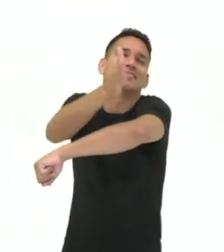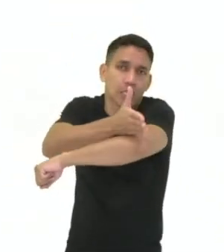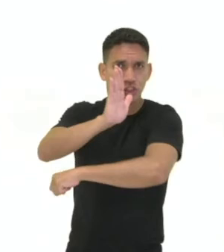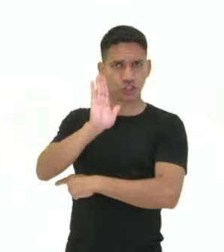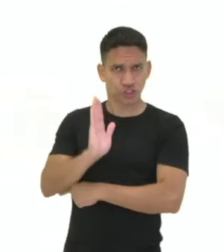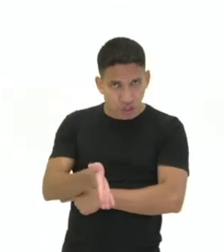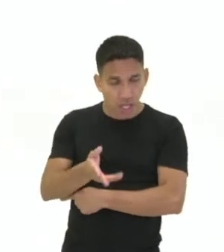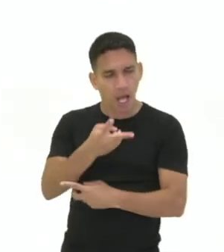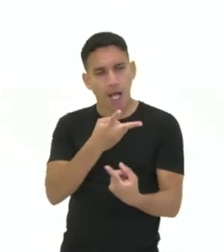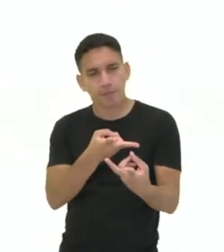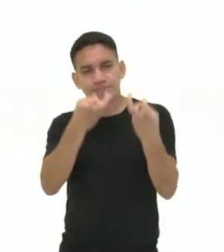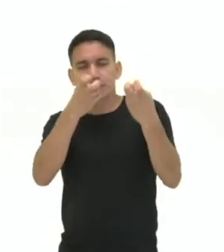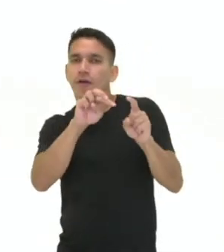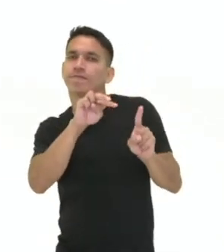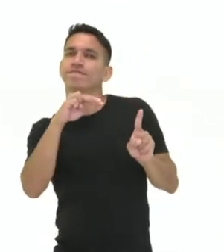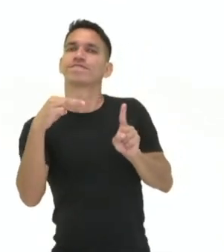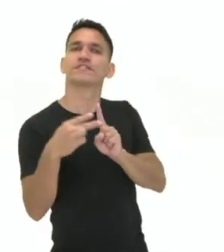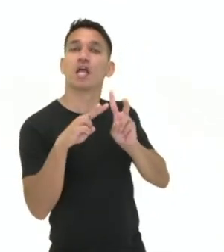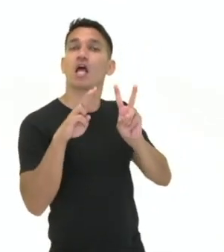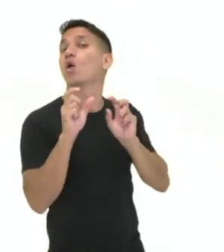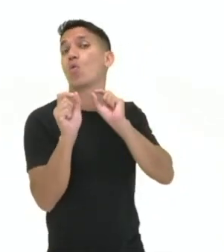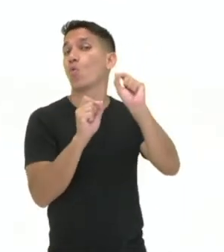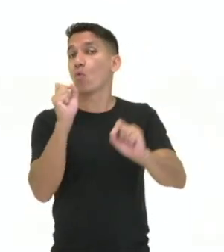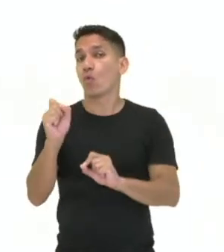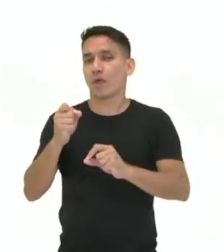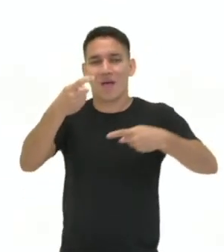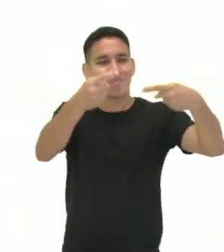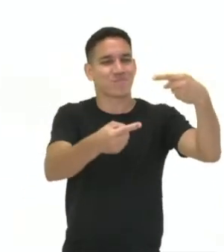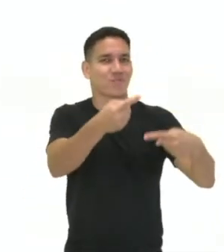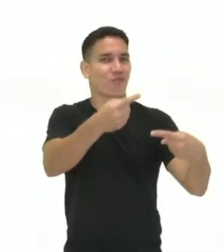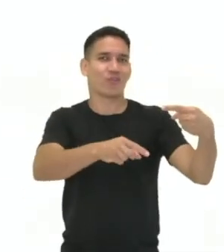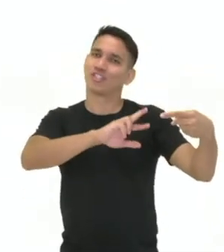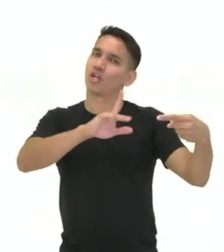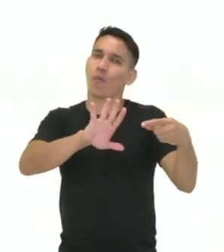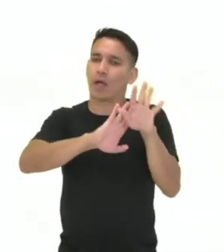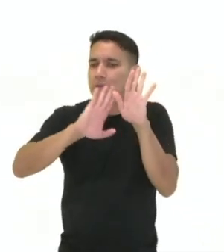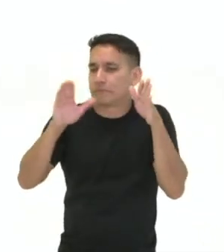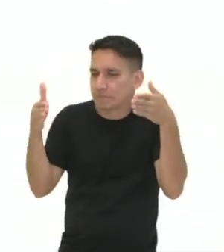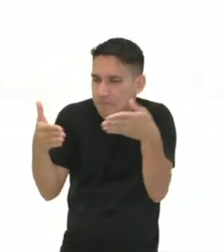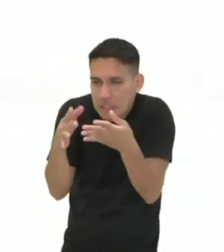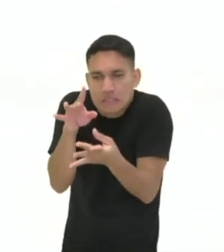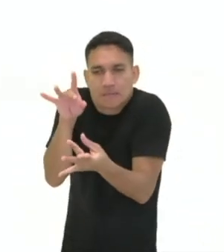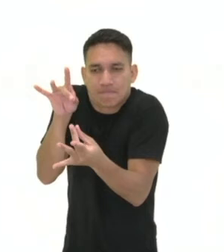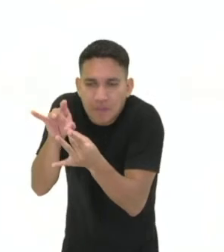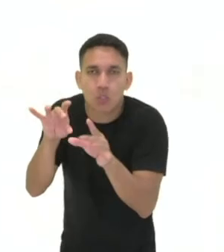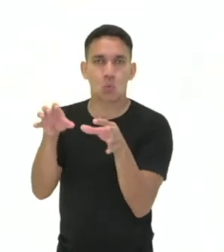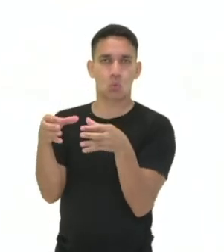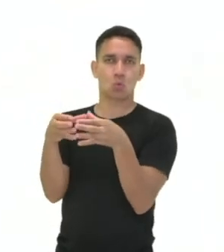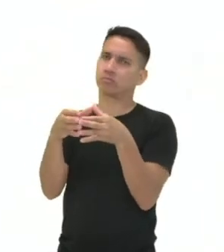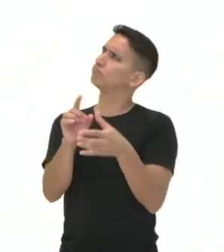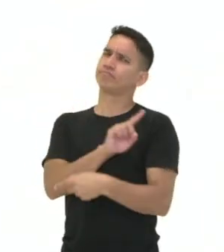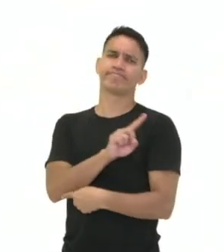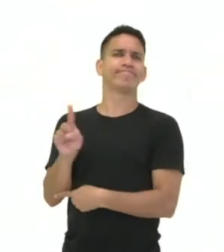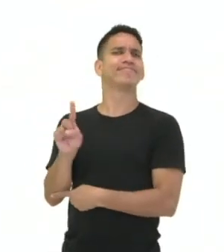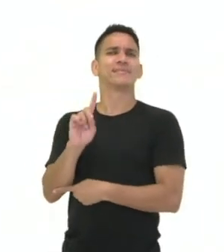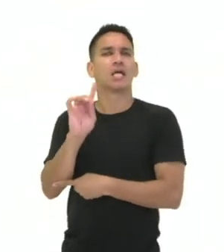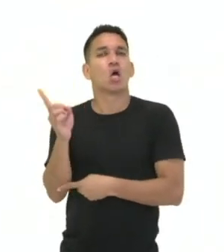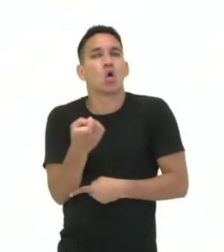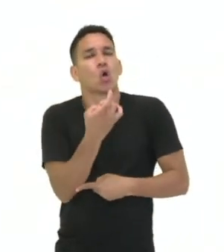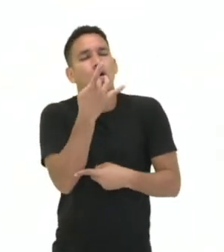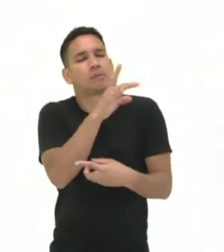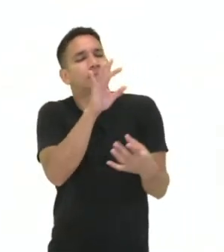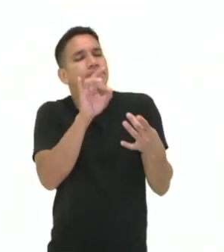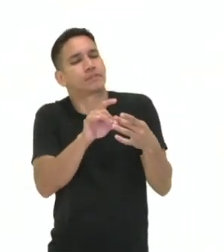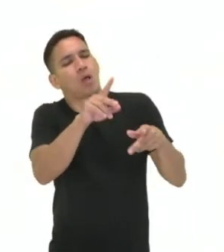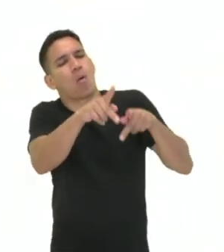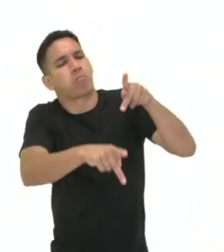tinha essa concepção de que a política ela não se restringe a um determinado grupo, a uma determinada